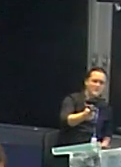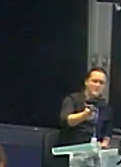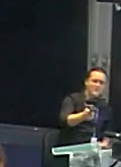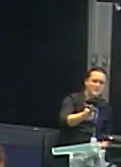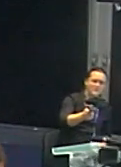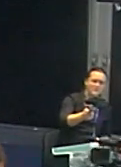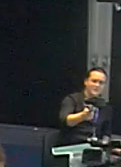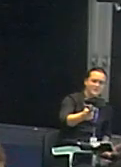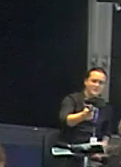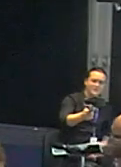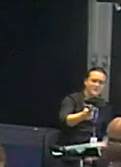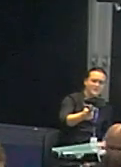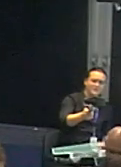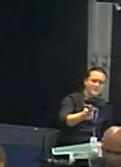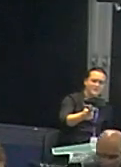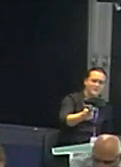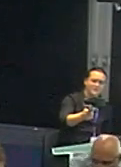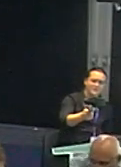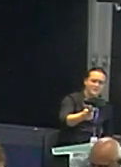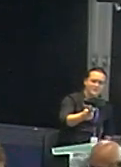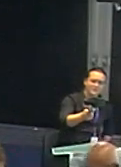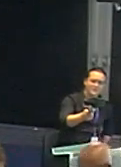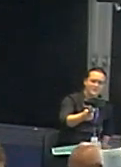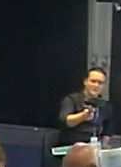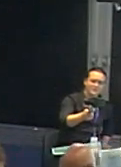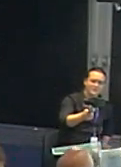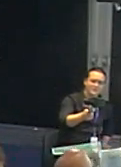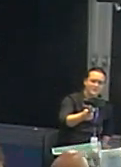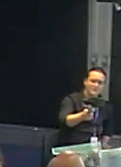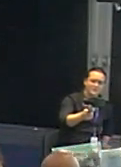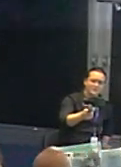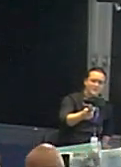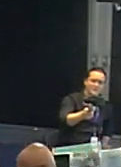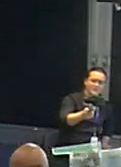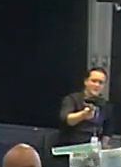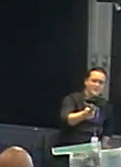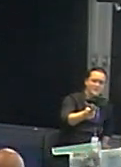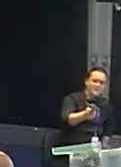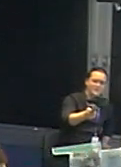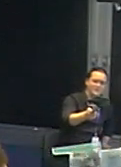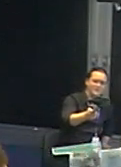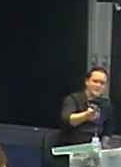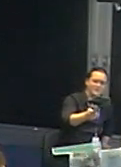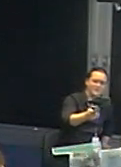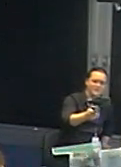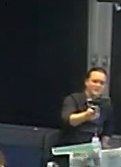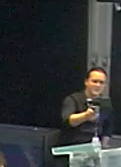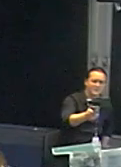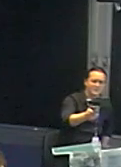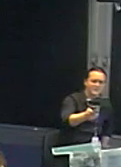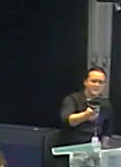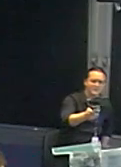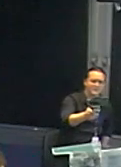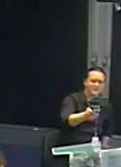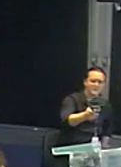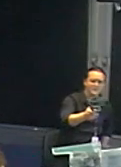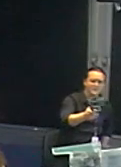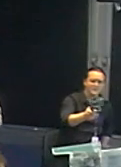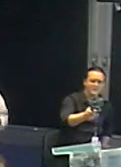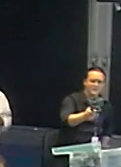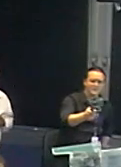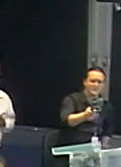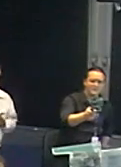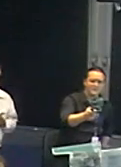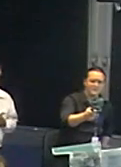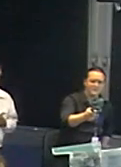É o Edson. Você vai entregar o Edson daqui na. O